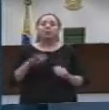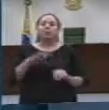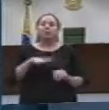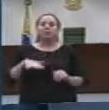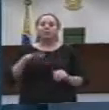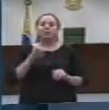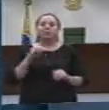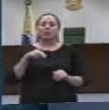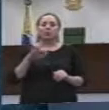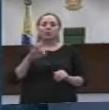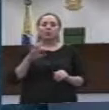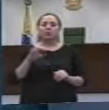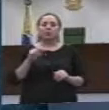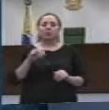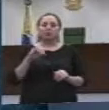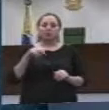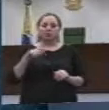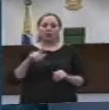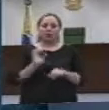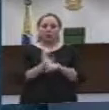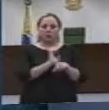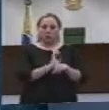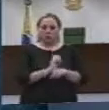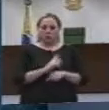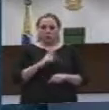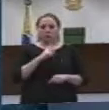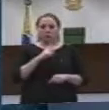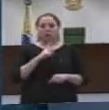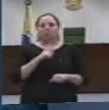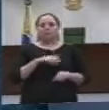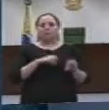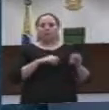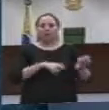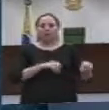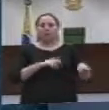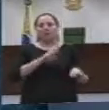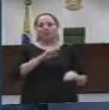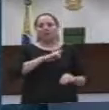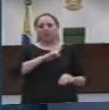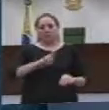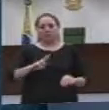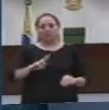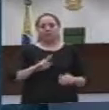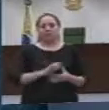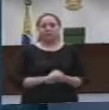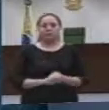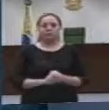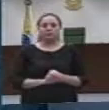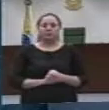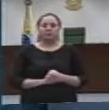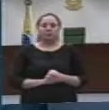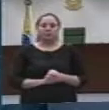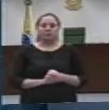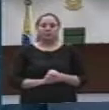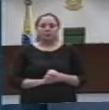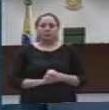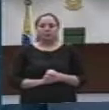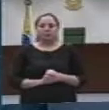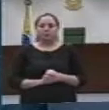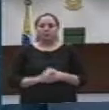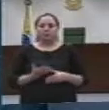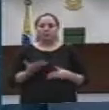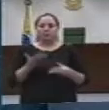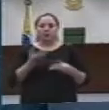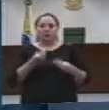funcional nos Estados onde há a educação religiosa Obrigado qual funcional como uma das